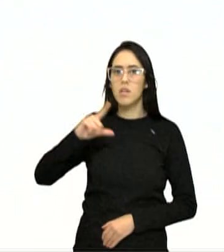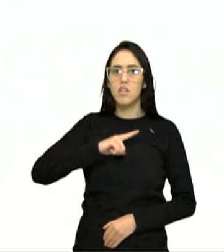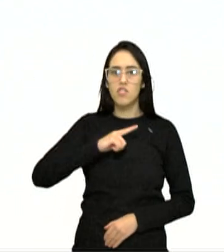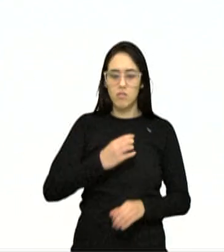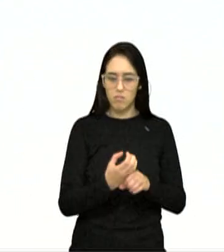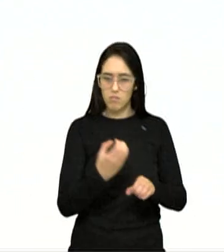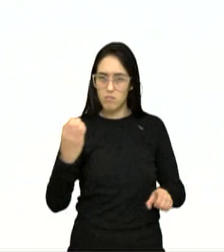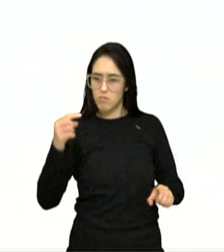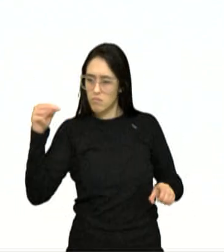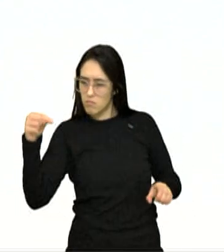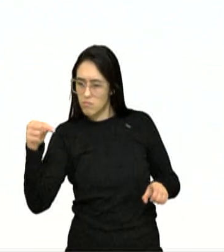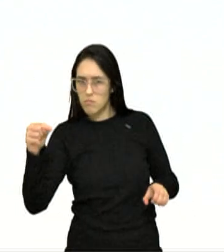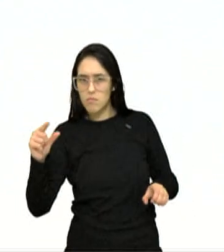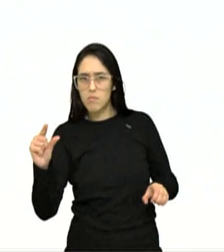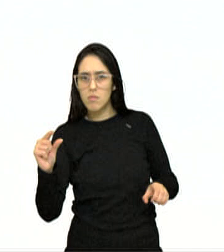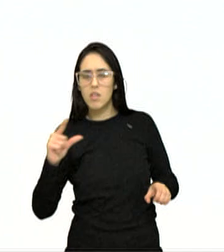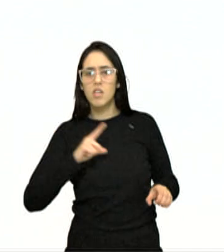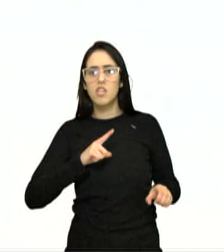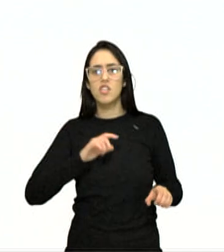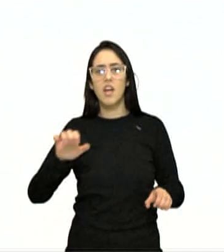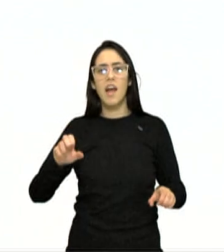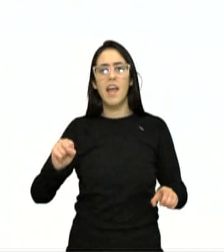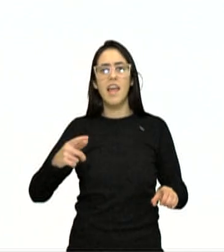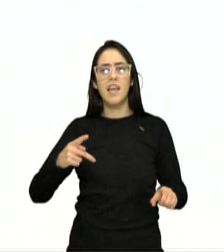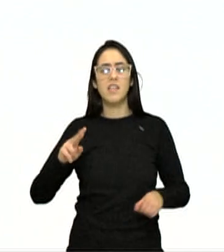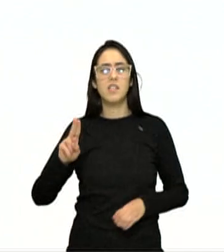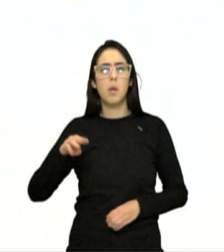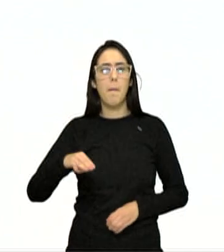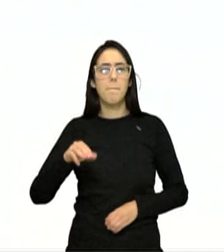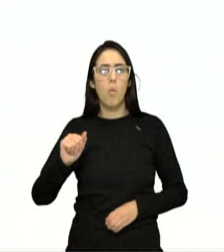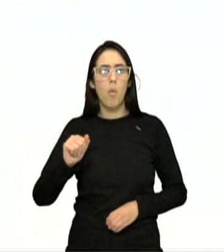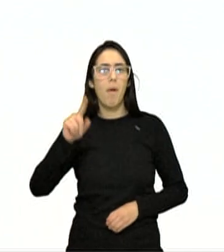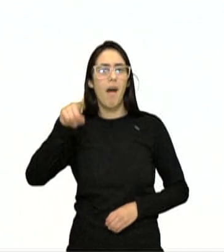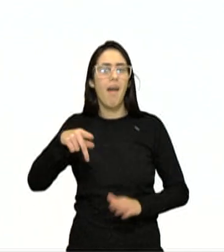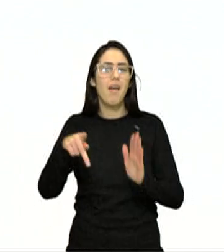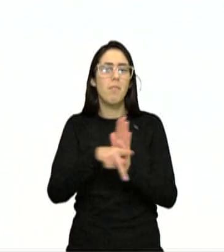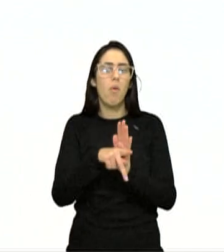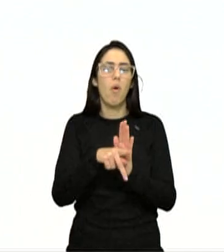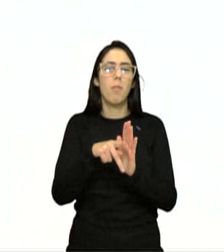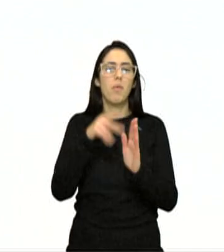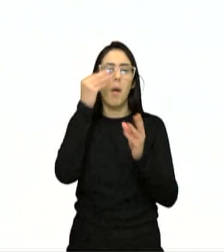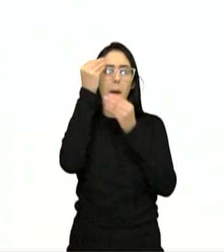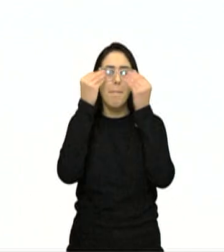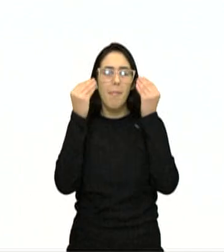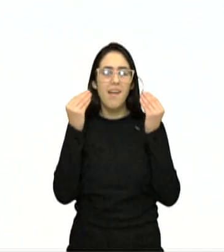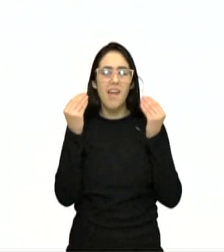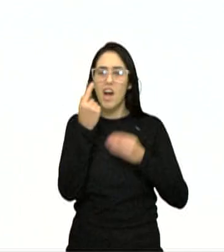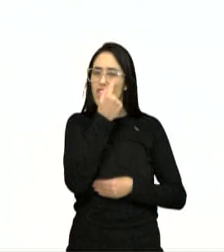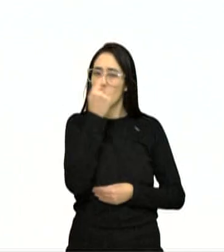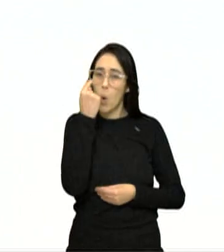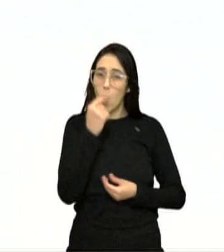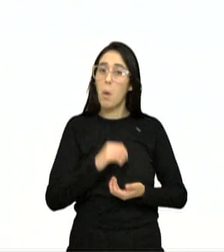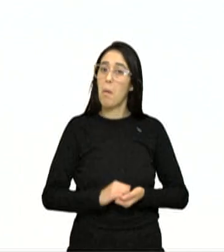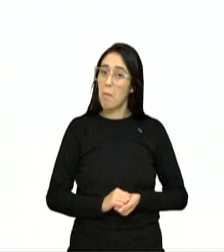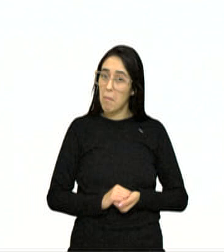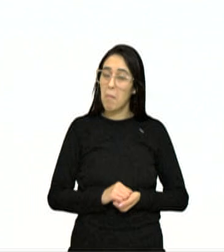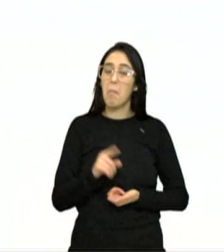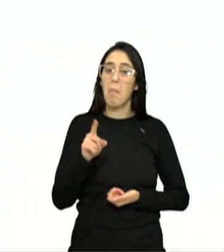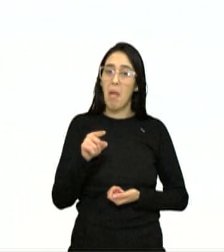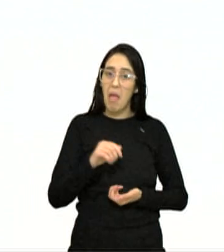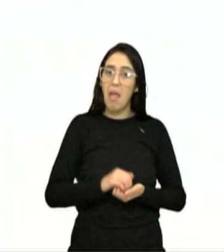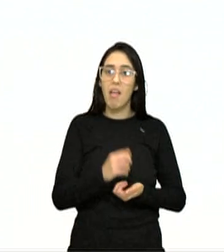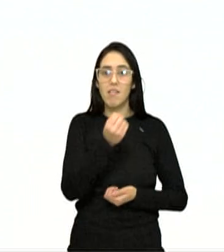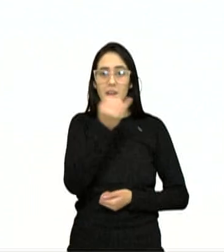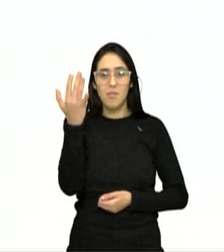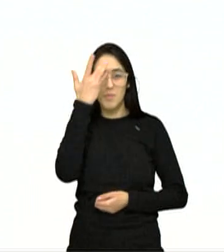pedaço de espuma, olha que legal, que servia para a aplicação de maquiagem nos olhos. Galera, para quem gosta